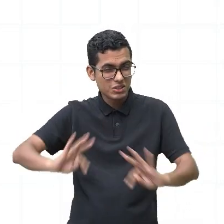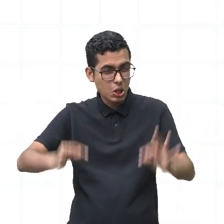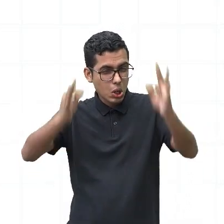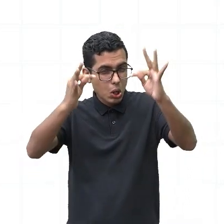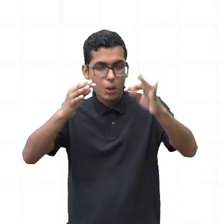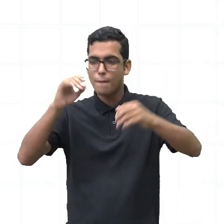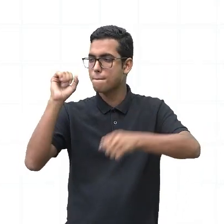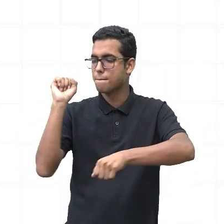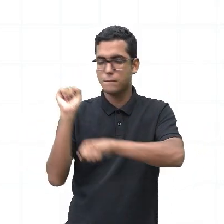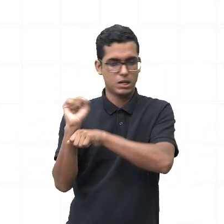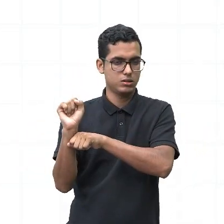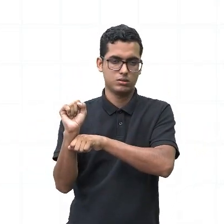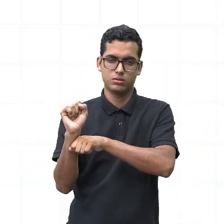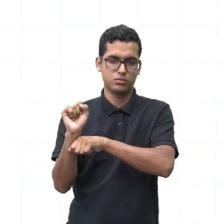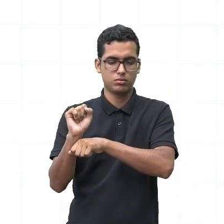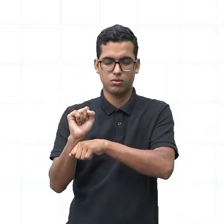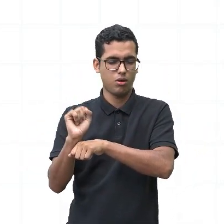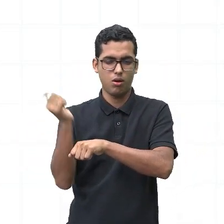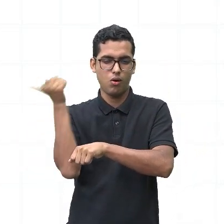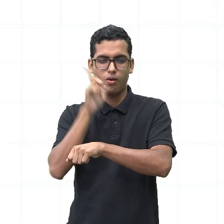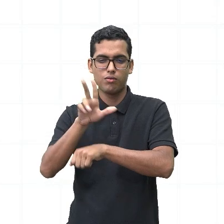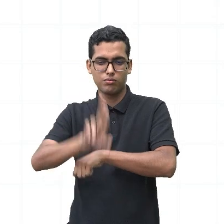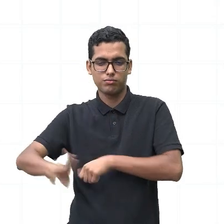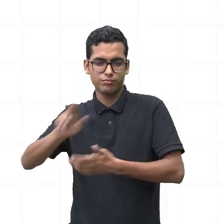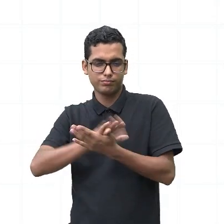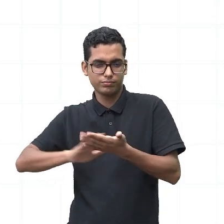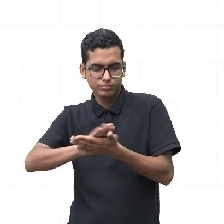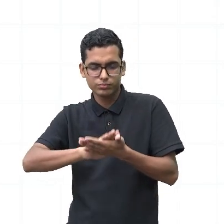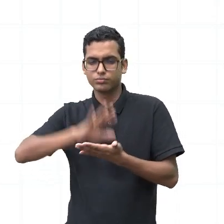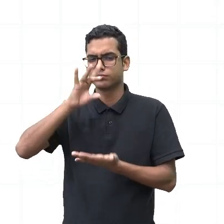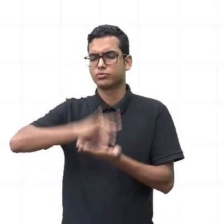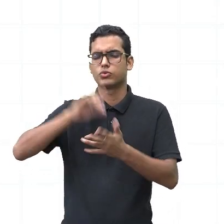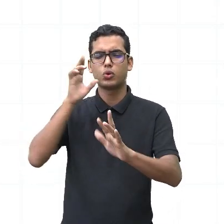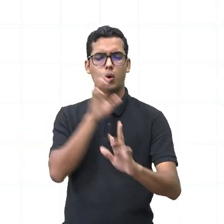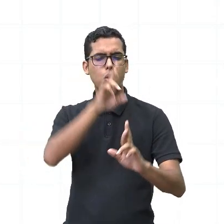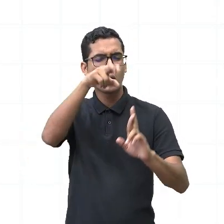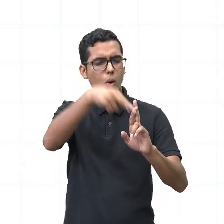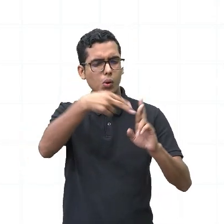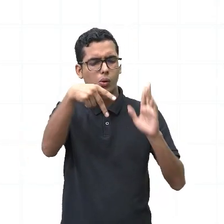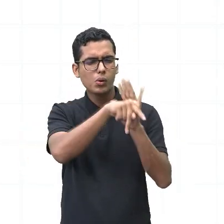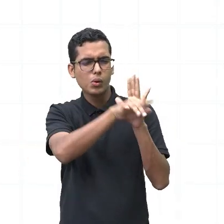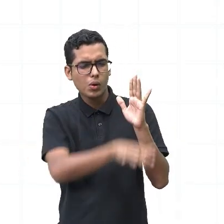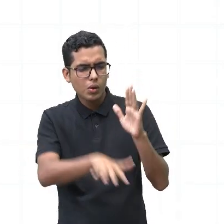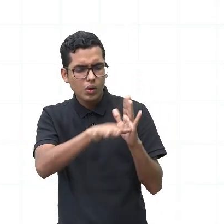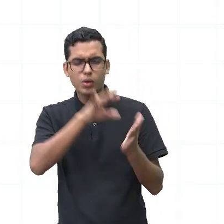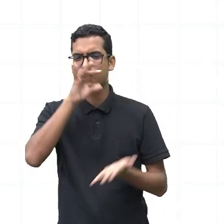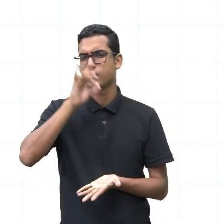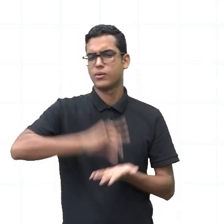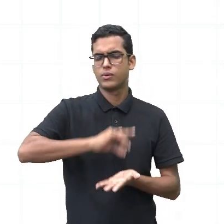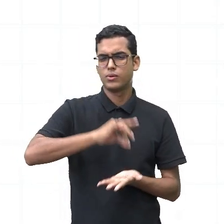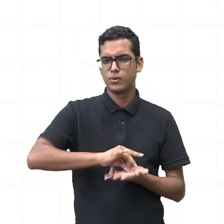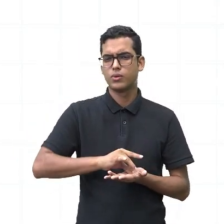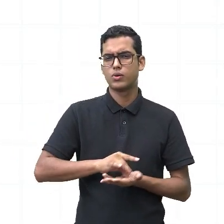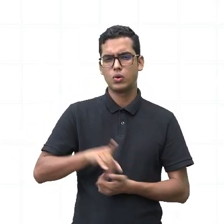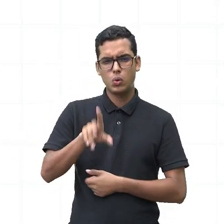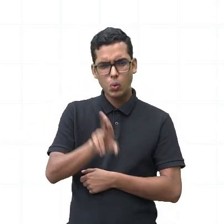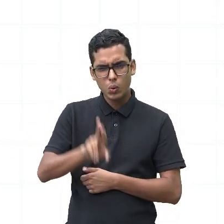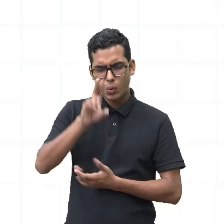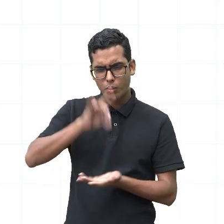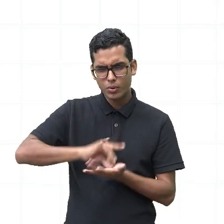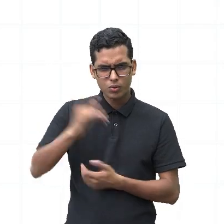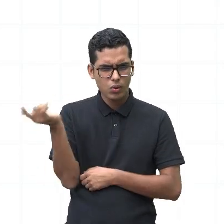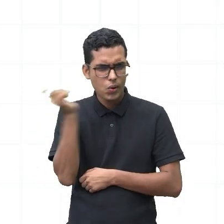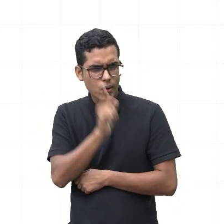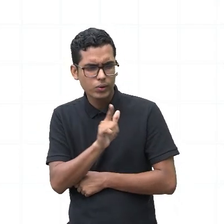celular, nem rádio, nada que se refira a essa questão de eletrônico funciona,